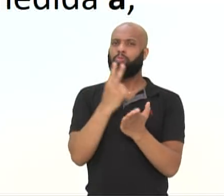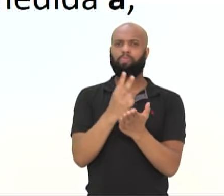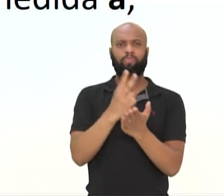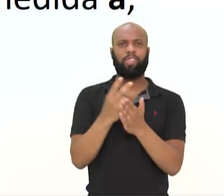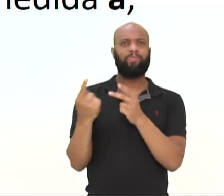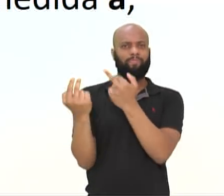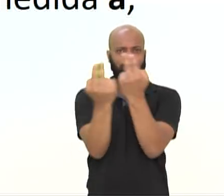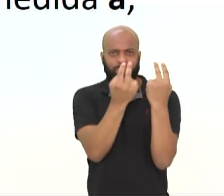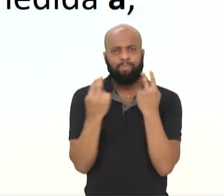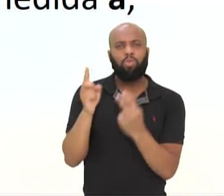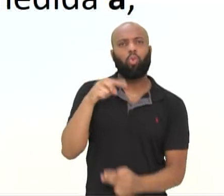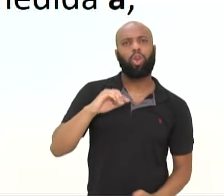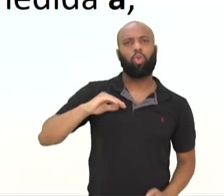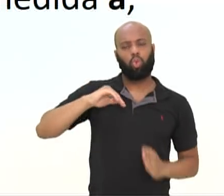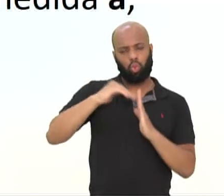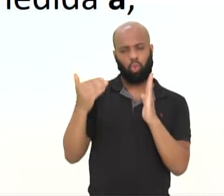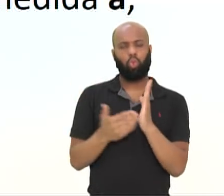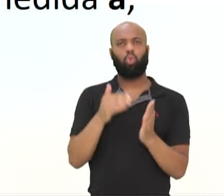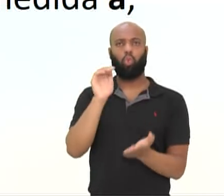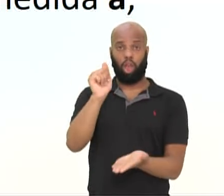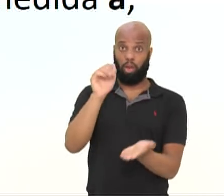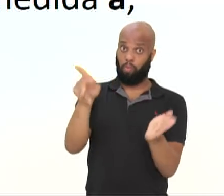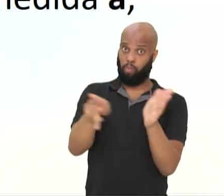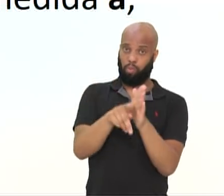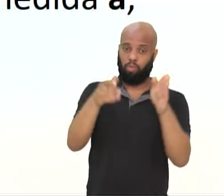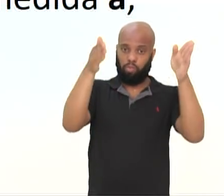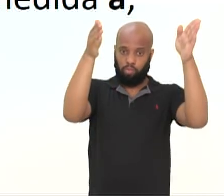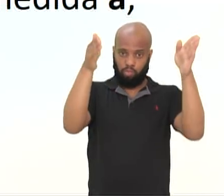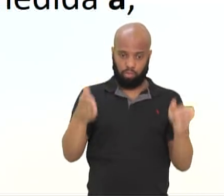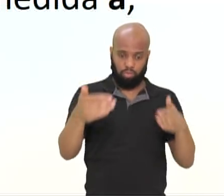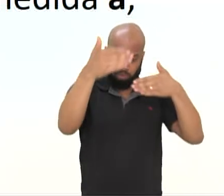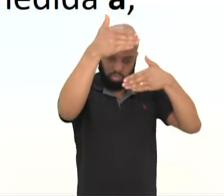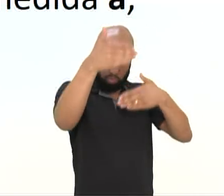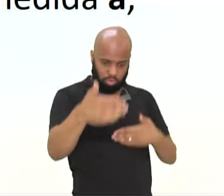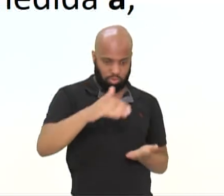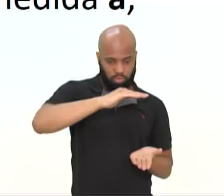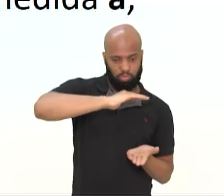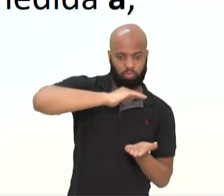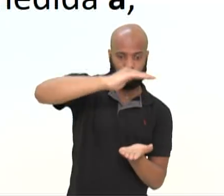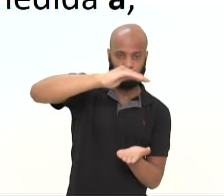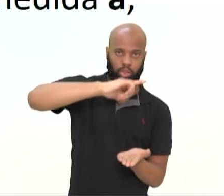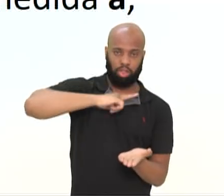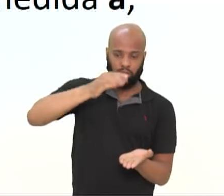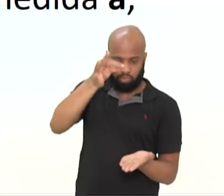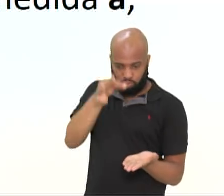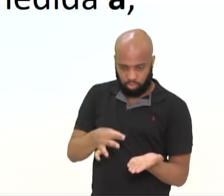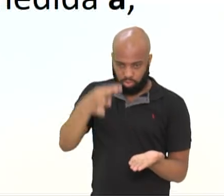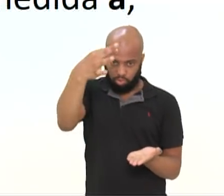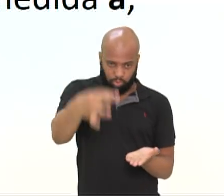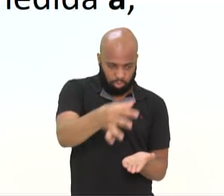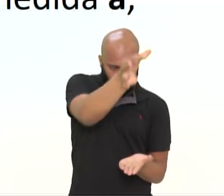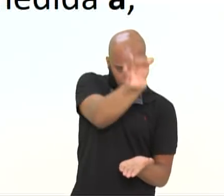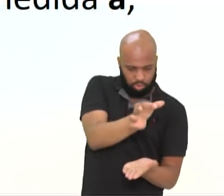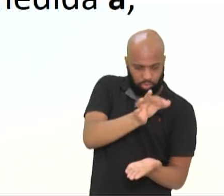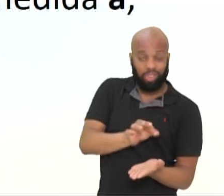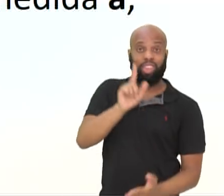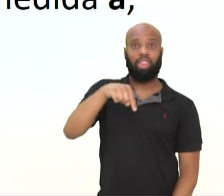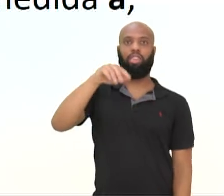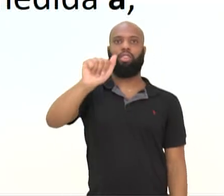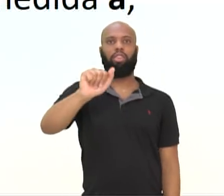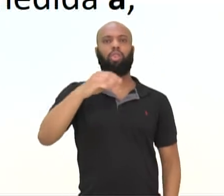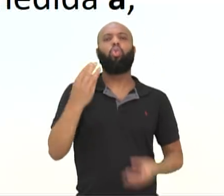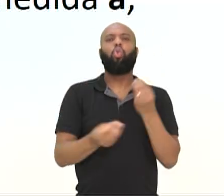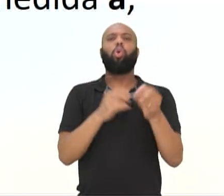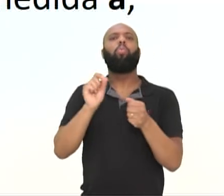beleza? Como é que eu calculo o volume de um prisma? O volume de um prisma, ele é calculado da seguinte forma. O prisma, ele tem uma